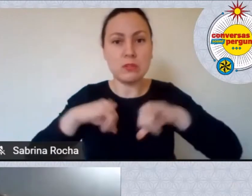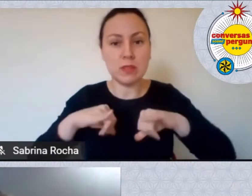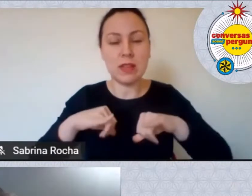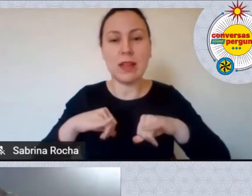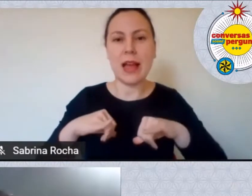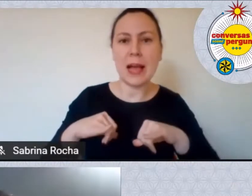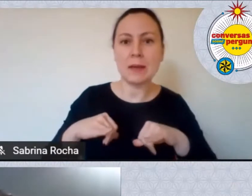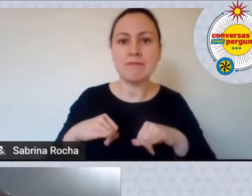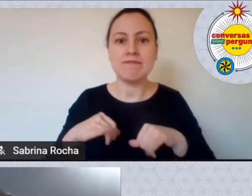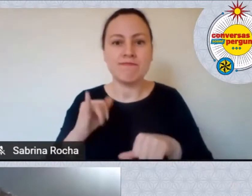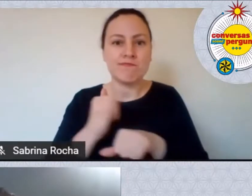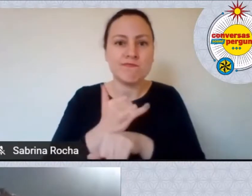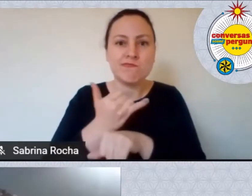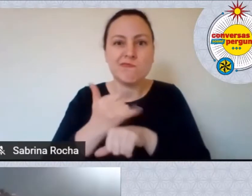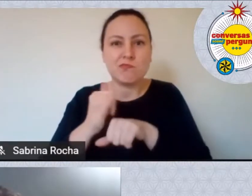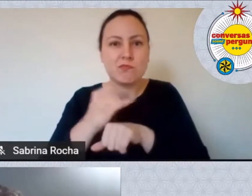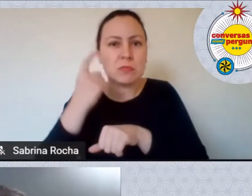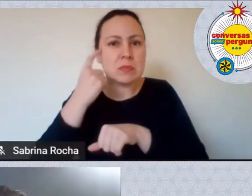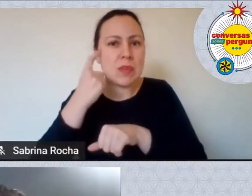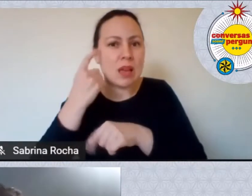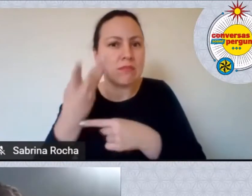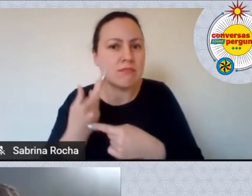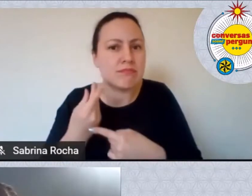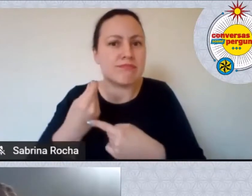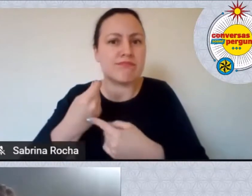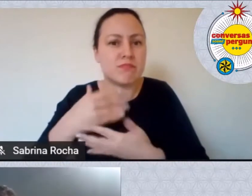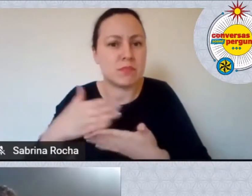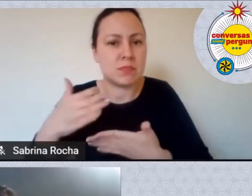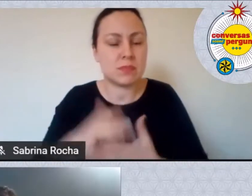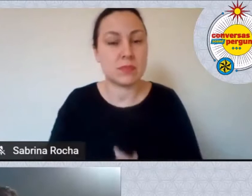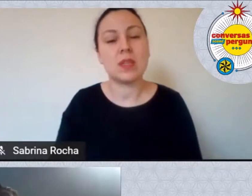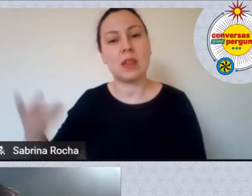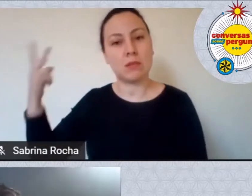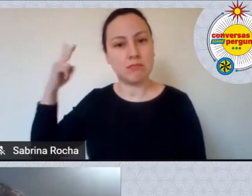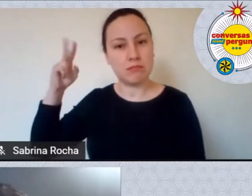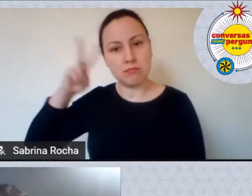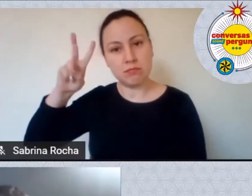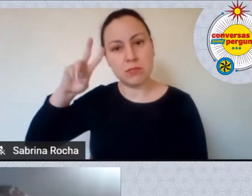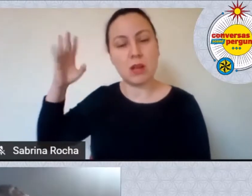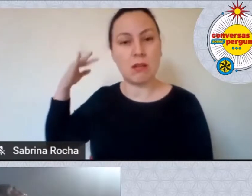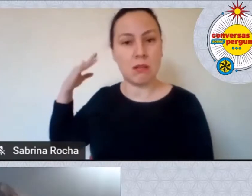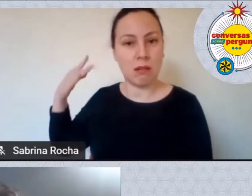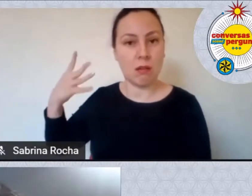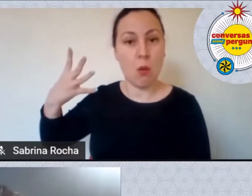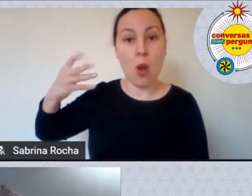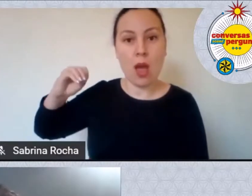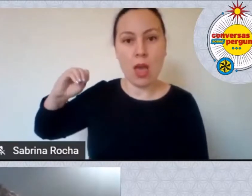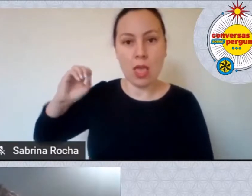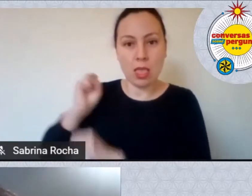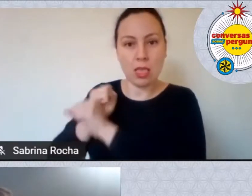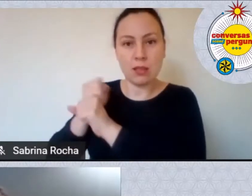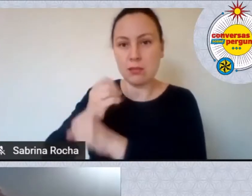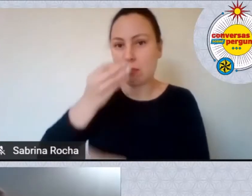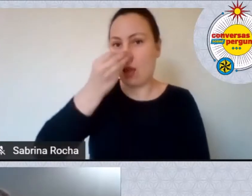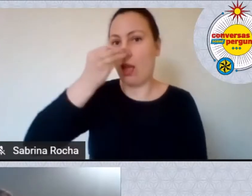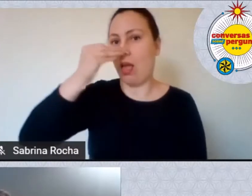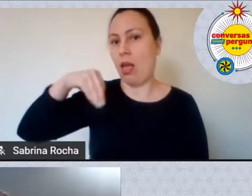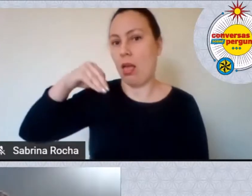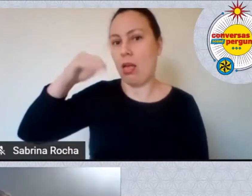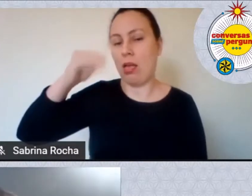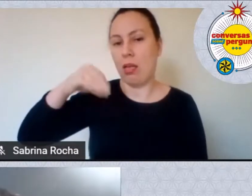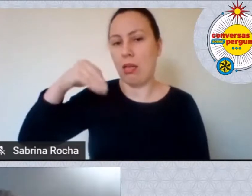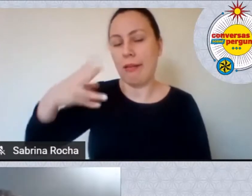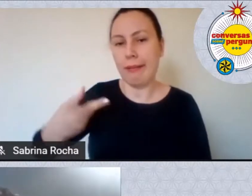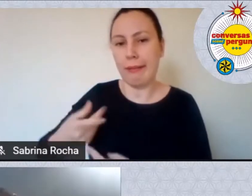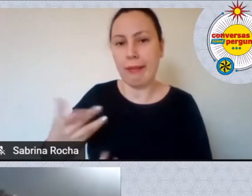descuido, uma desimportância, vamos dizer assim, histórica, pelo menos 40 anos, da gente desprezando isso, e isso, acho que no